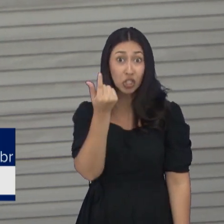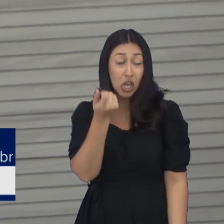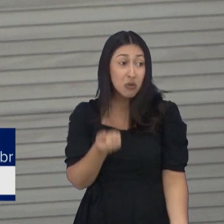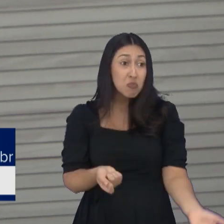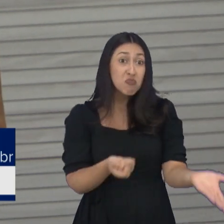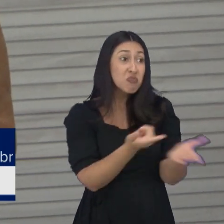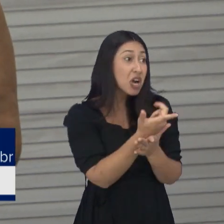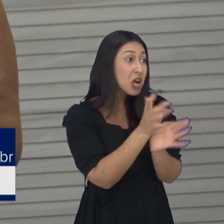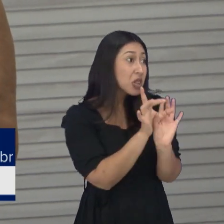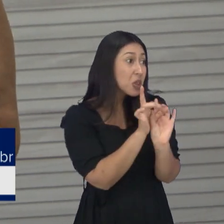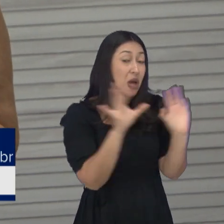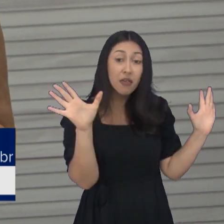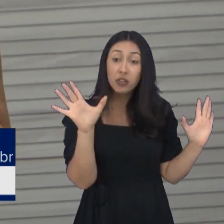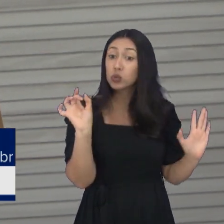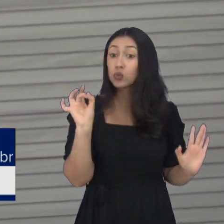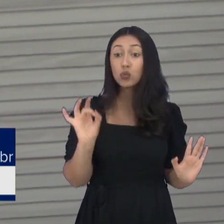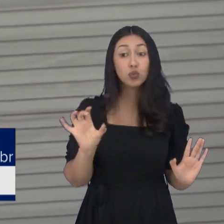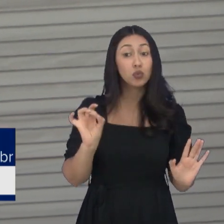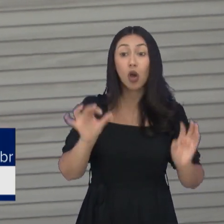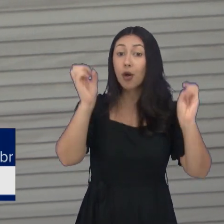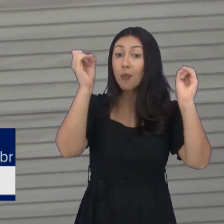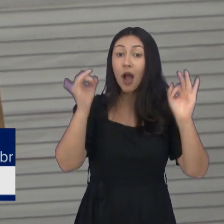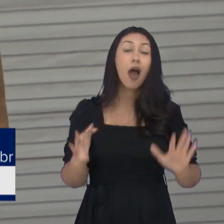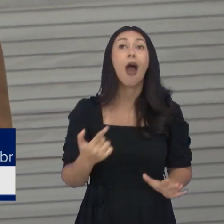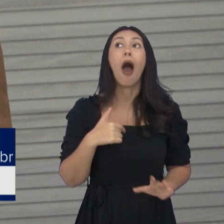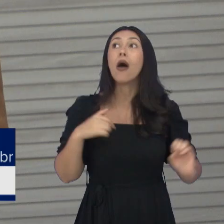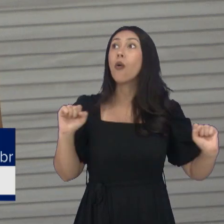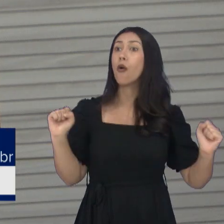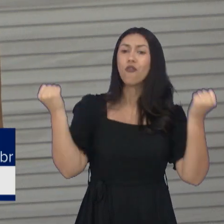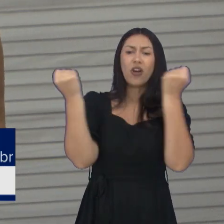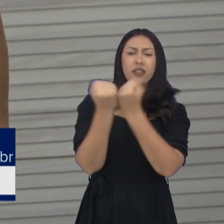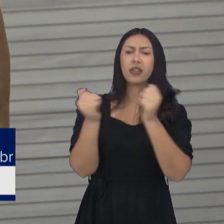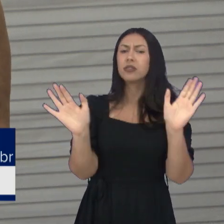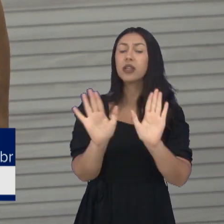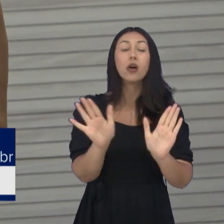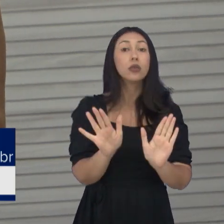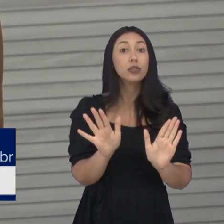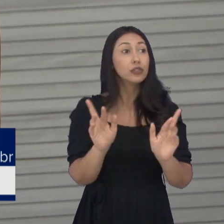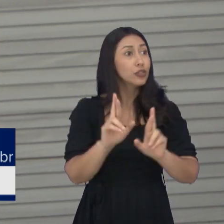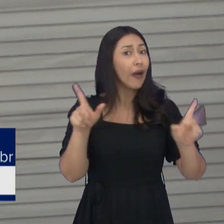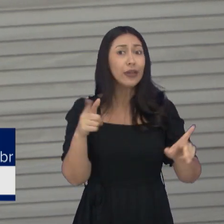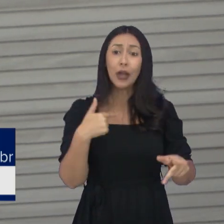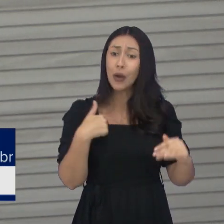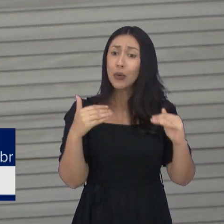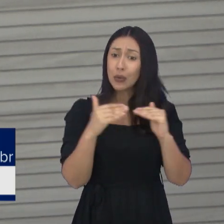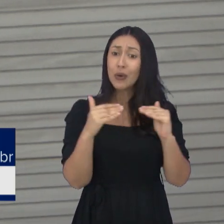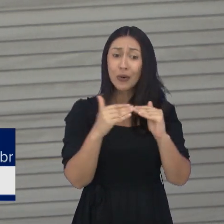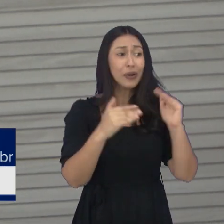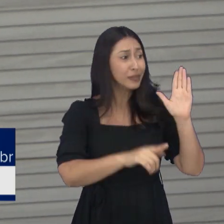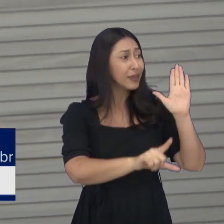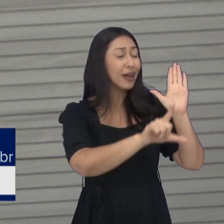É só isso, é só isso. Não estou defendendo criminoso nenhum. Pelo contrário, eu concordo com a lei da